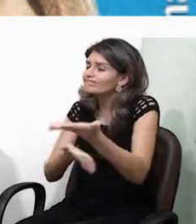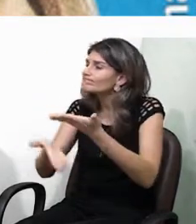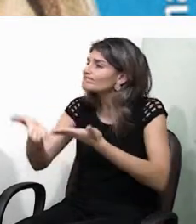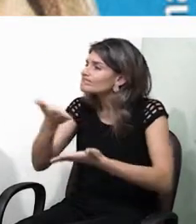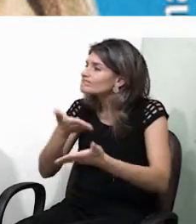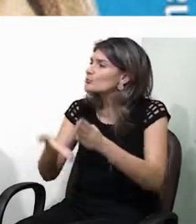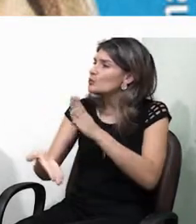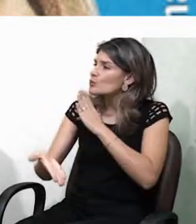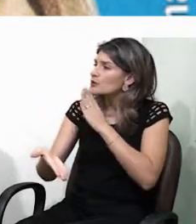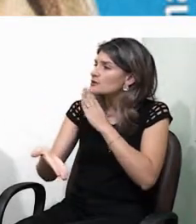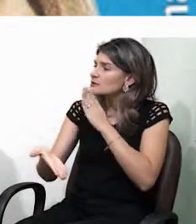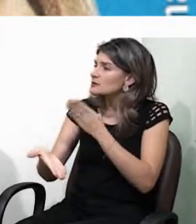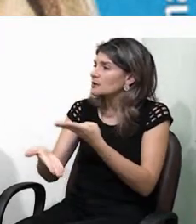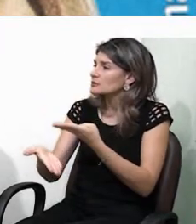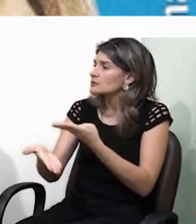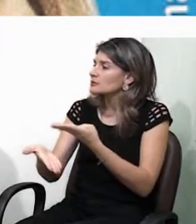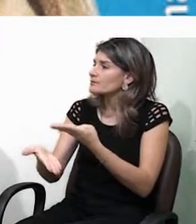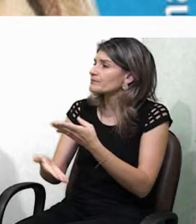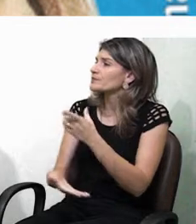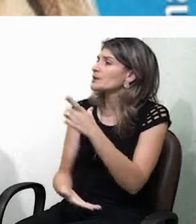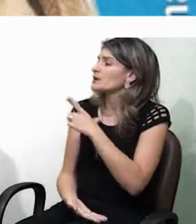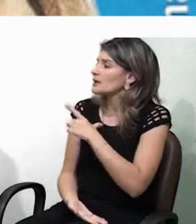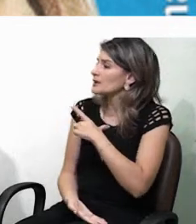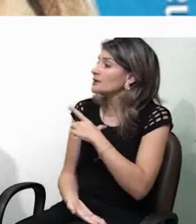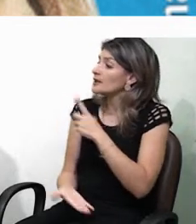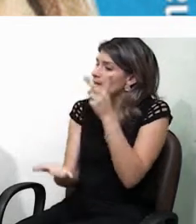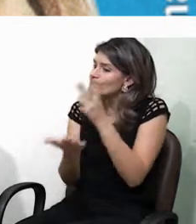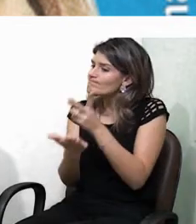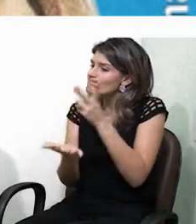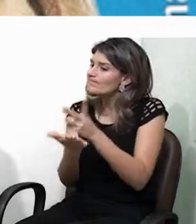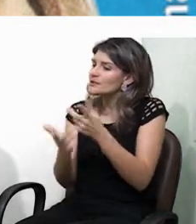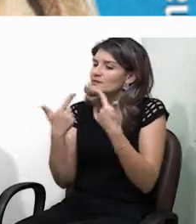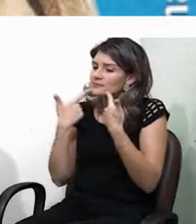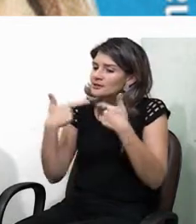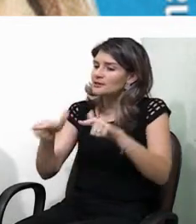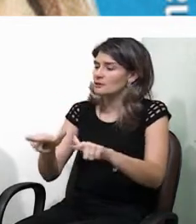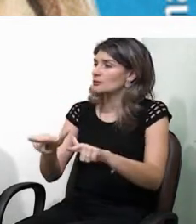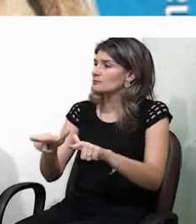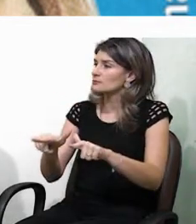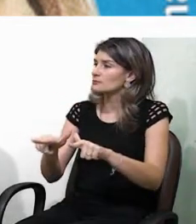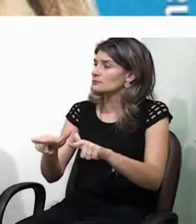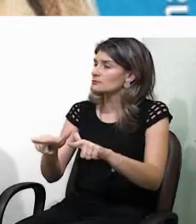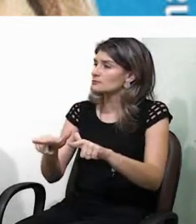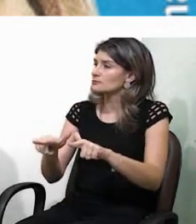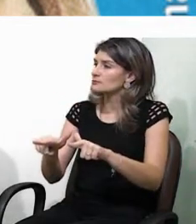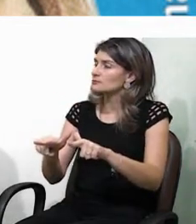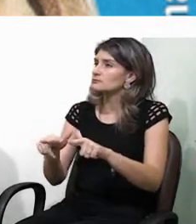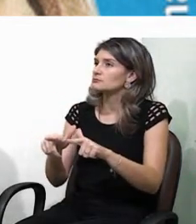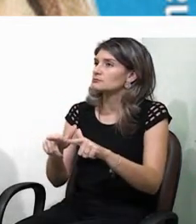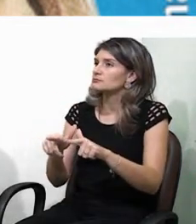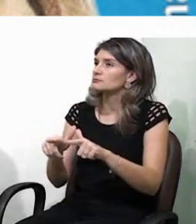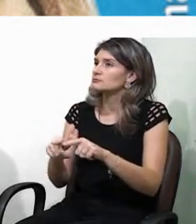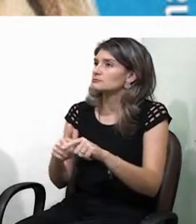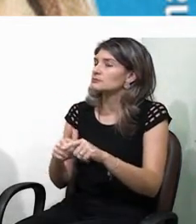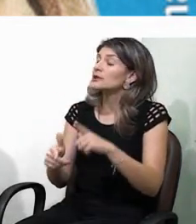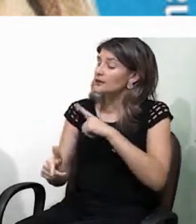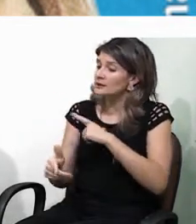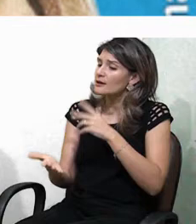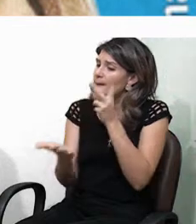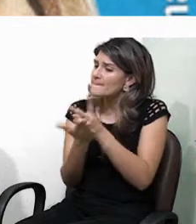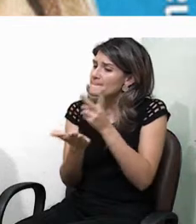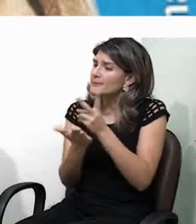Eles têm a mesma língua, possuem a mesma língua e têm essa